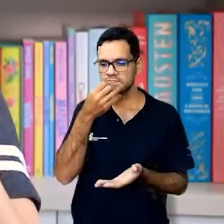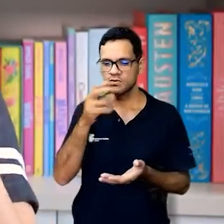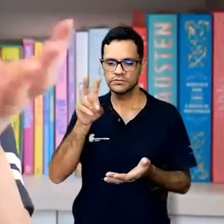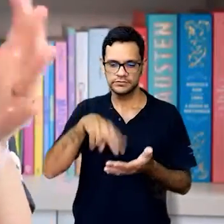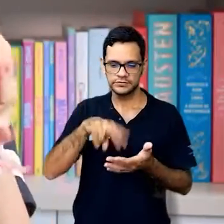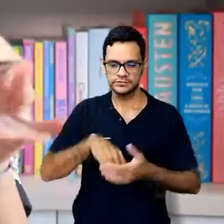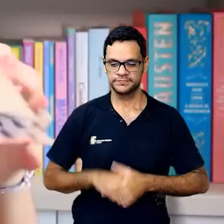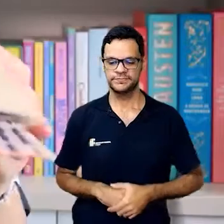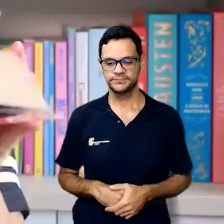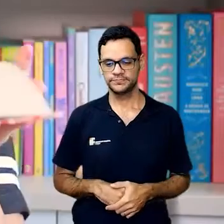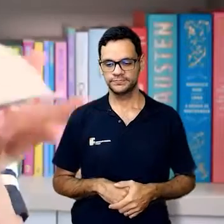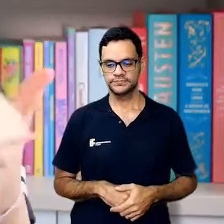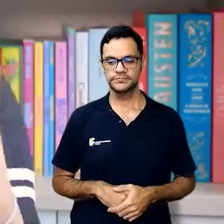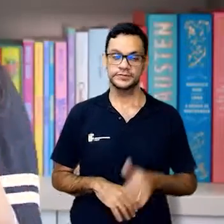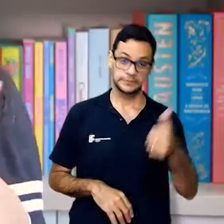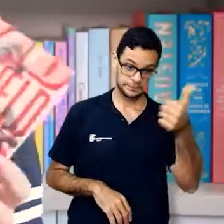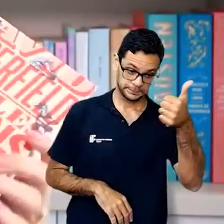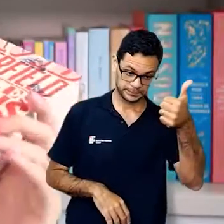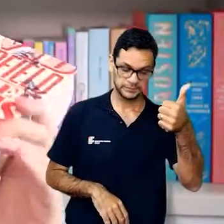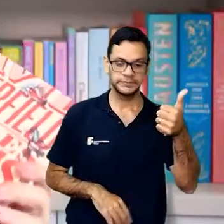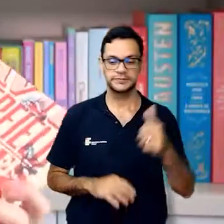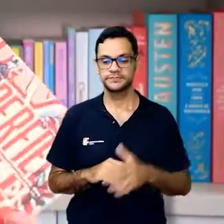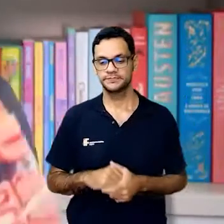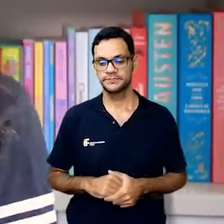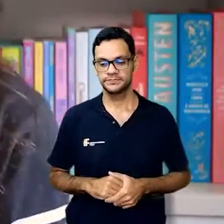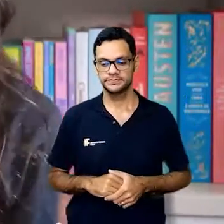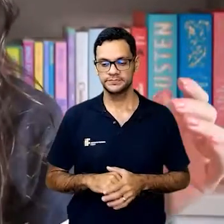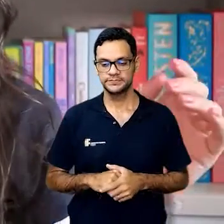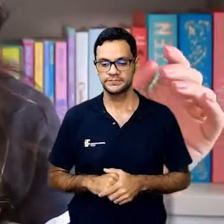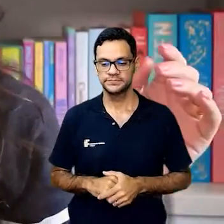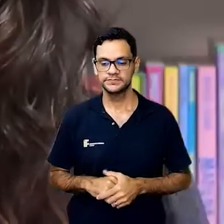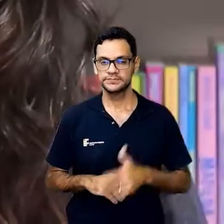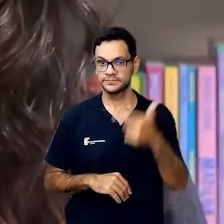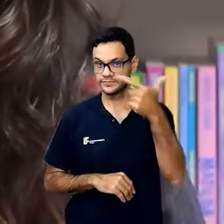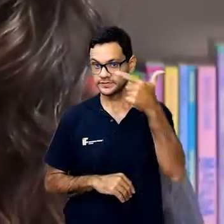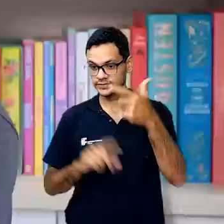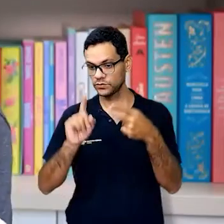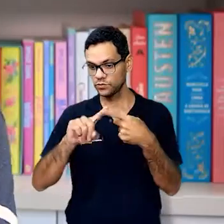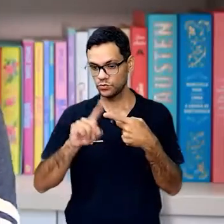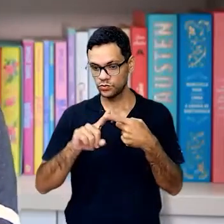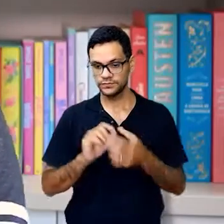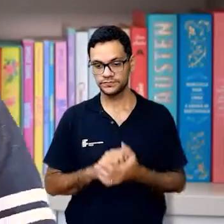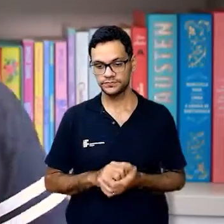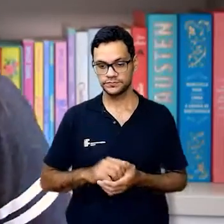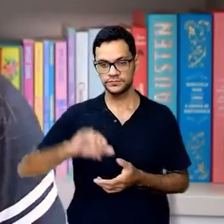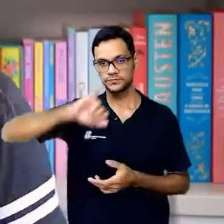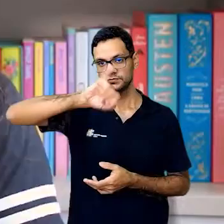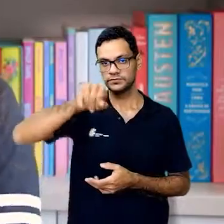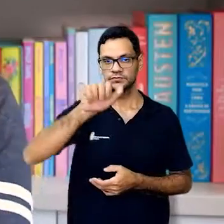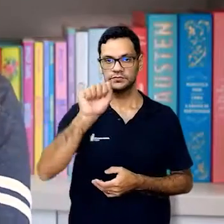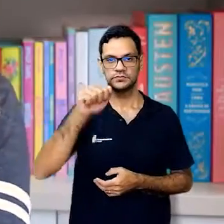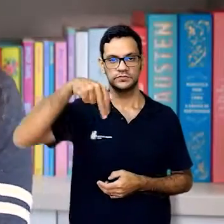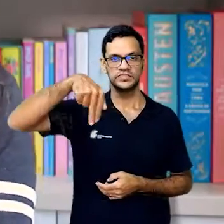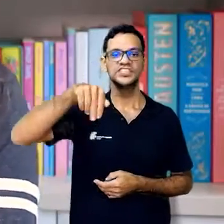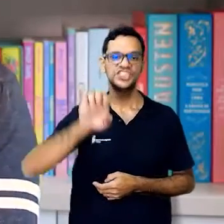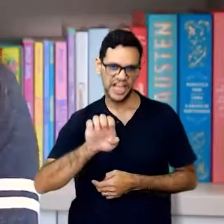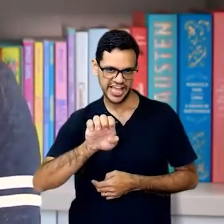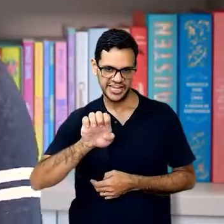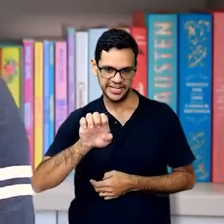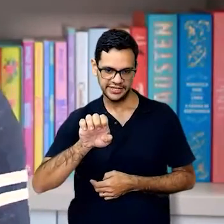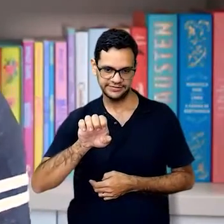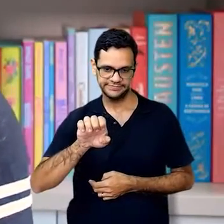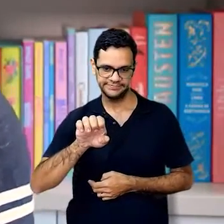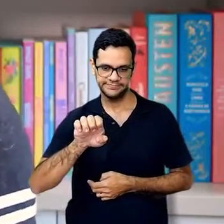né? Então, muito gostosa de ler. Enfim, esse é o primeiro dessa categoria. Ai, esbarrei aqui. E o segundo é o Jane Eyre, que é um